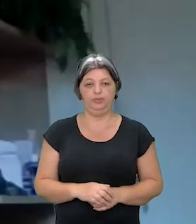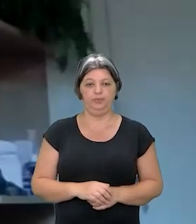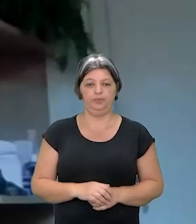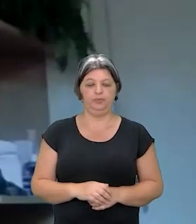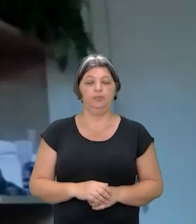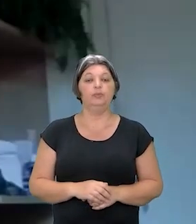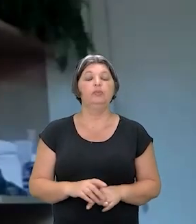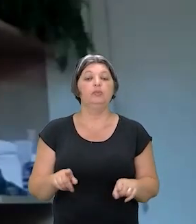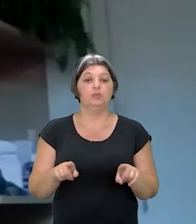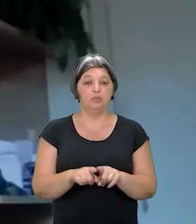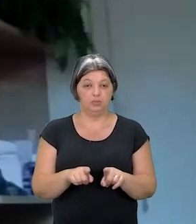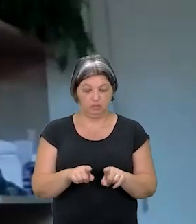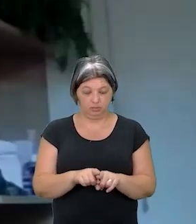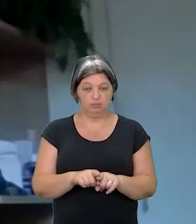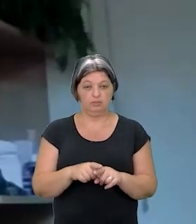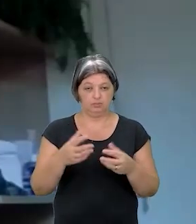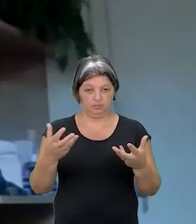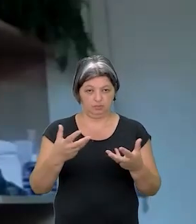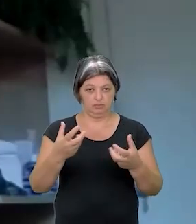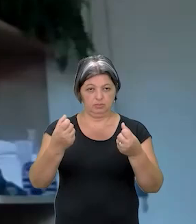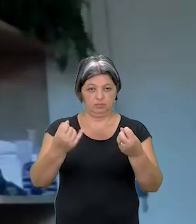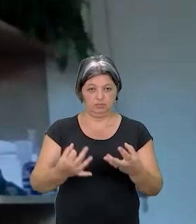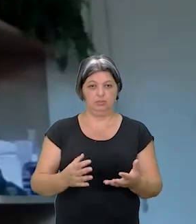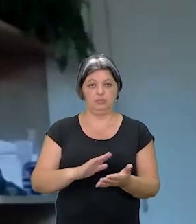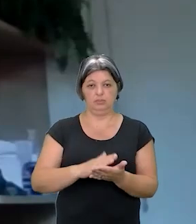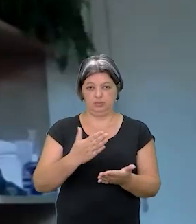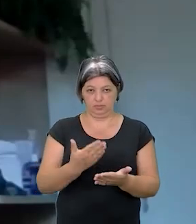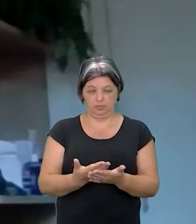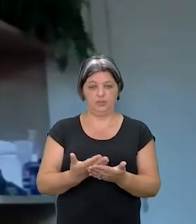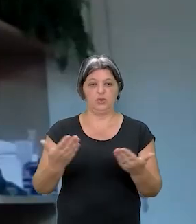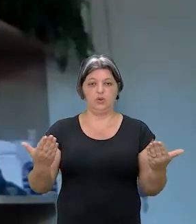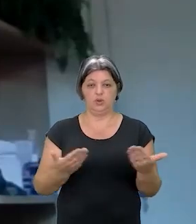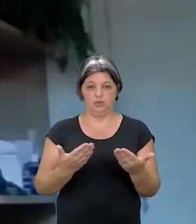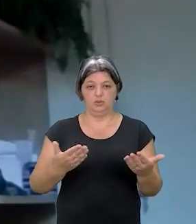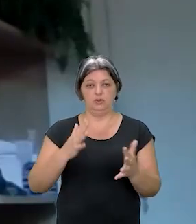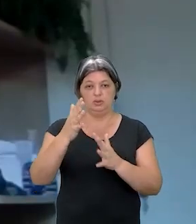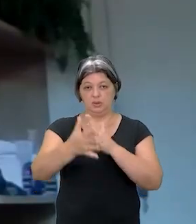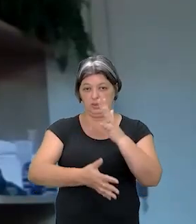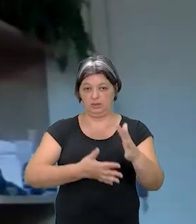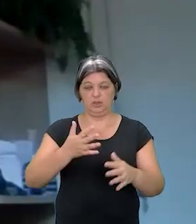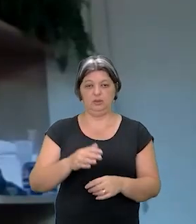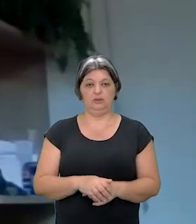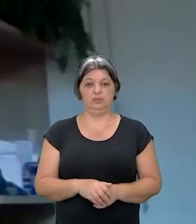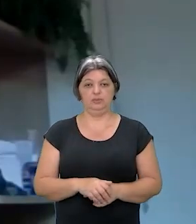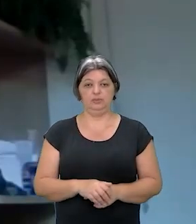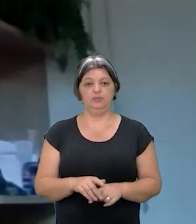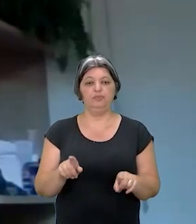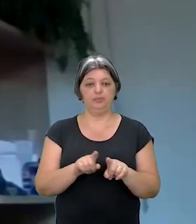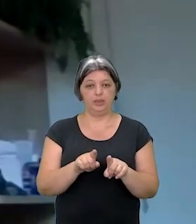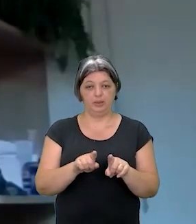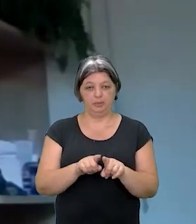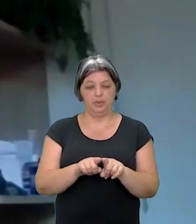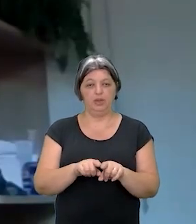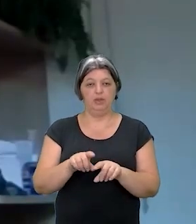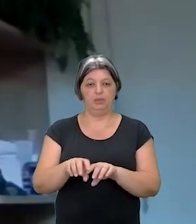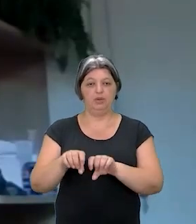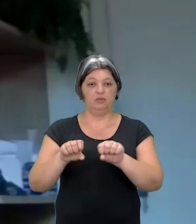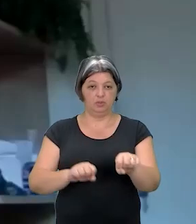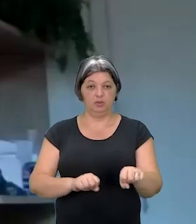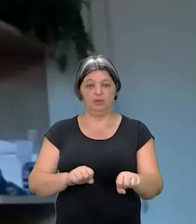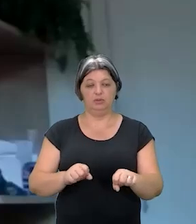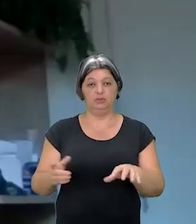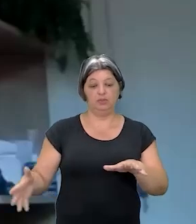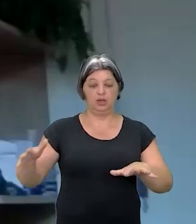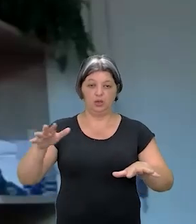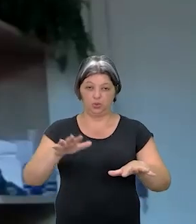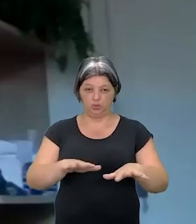né, quero saudar aqui as nossas intérpretes hoje de Libras, e para deixar essa formação ainda mais